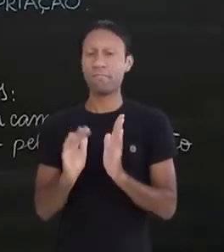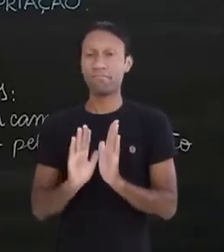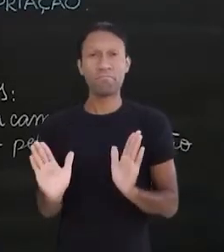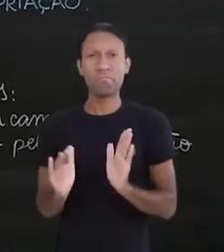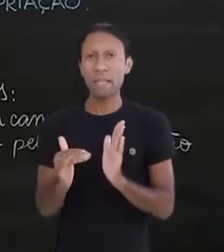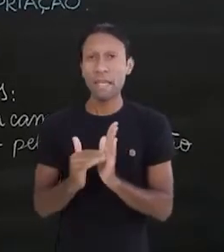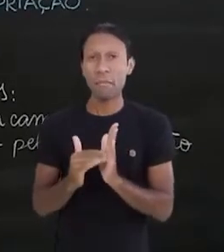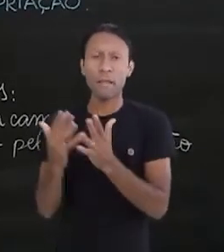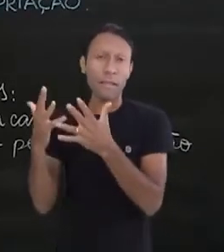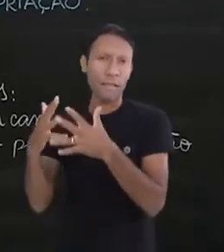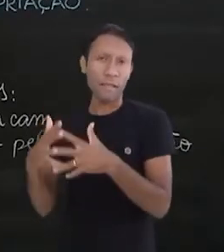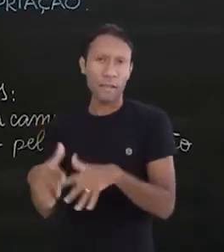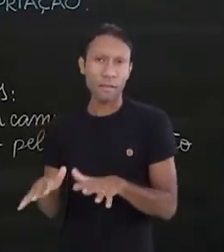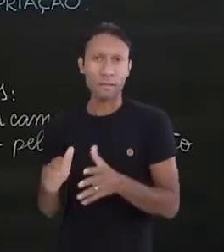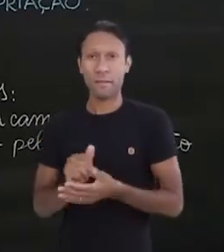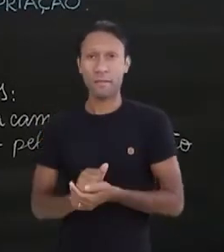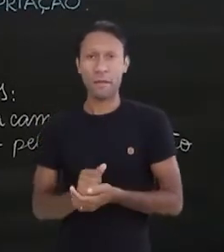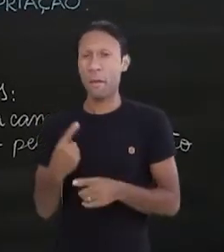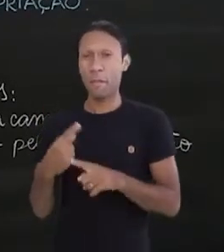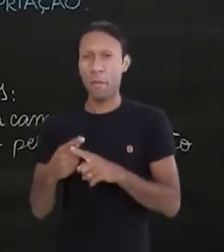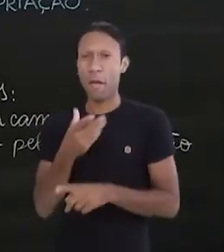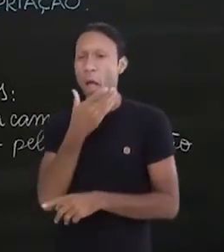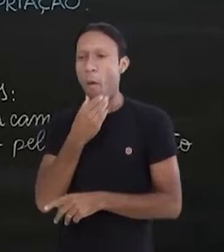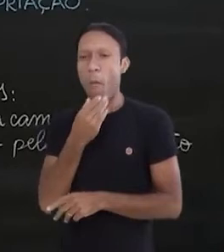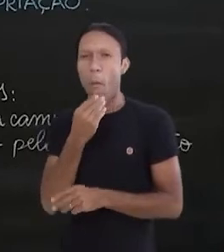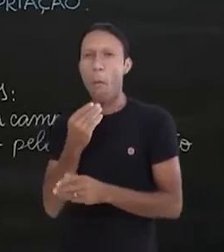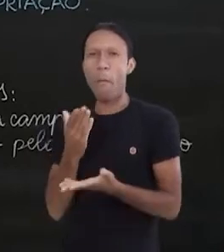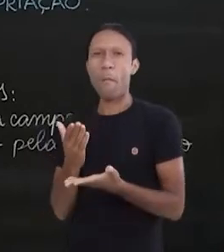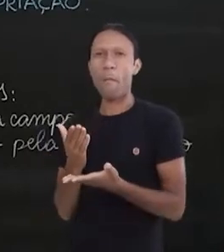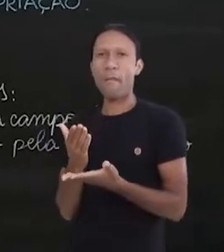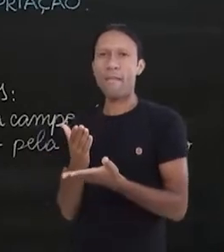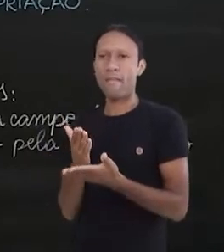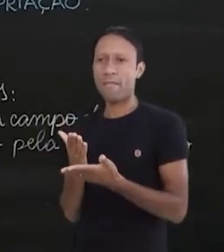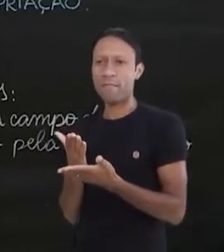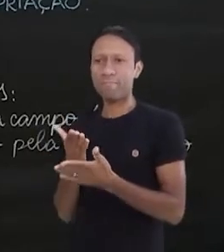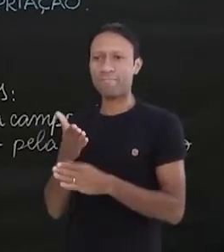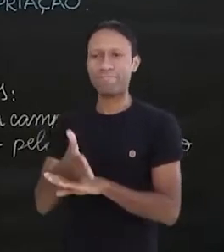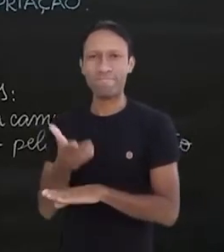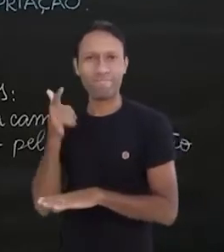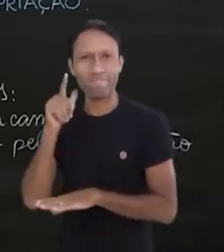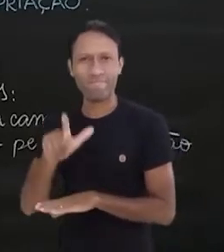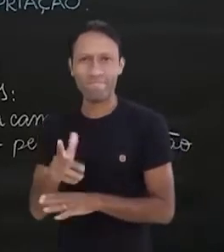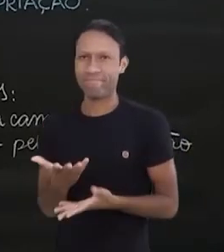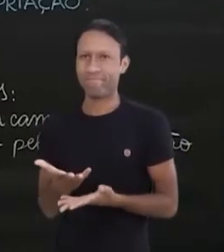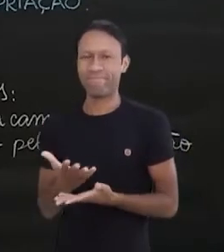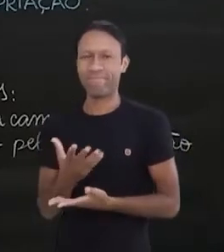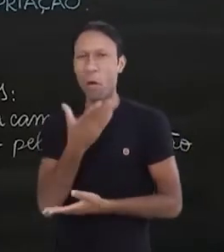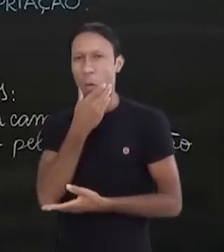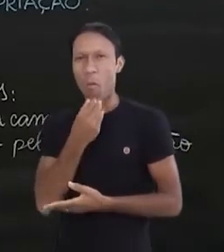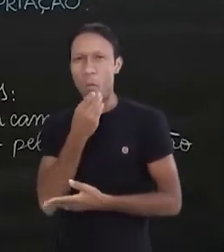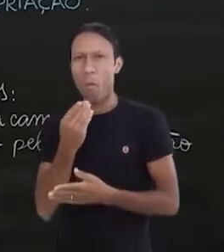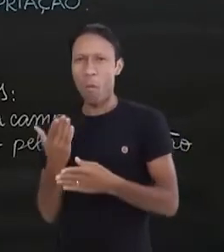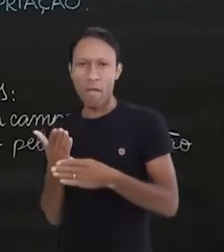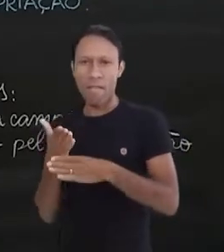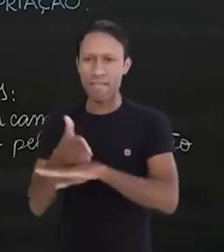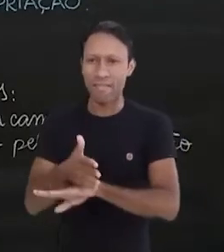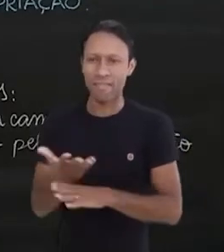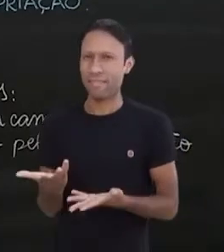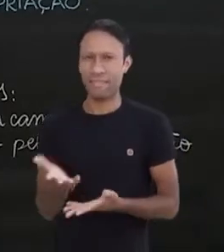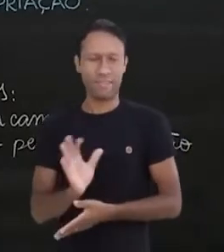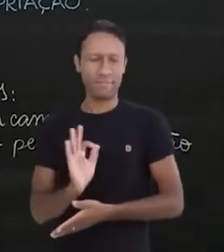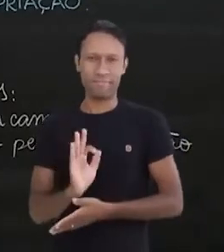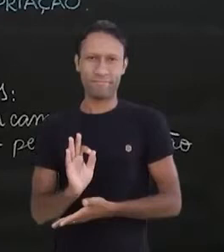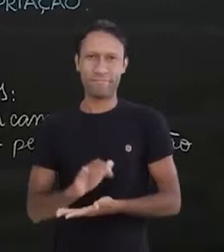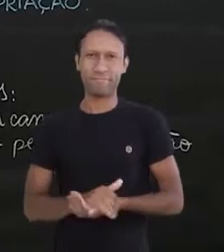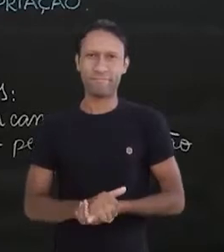limite natural, porque o homem não teve ali a intromissão, o homem não interviu direto para fazer